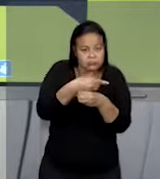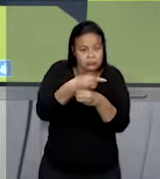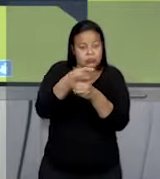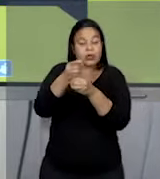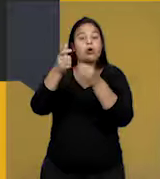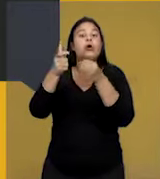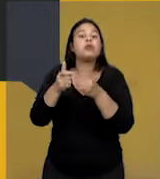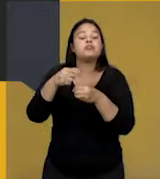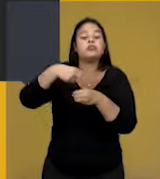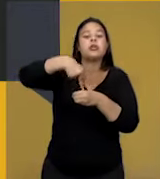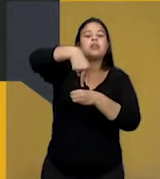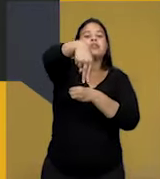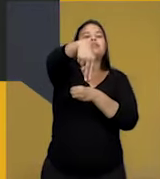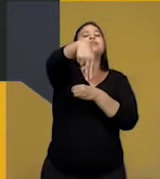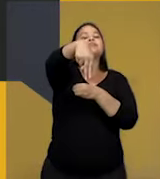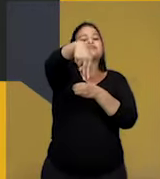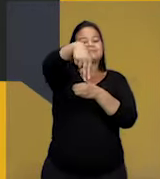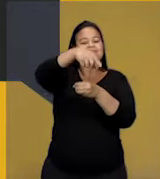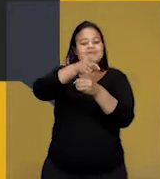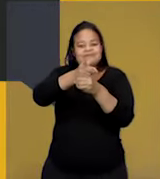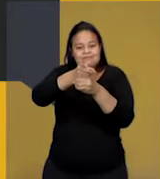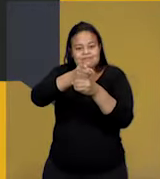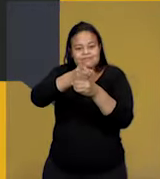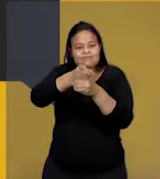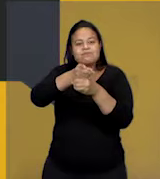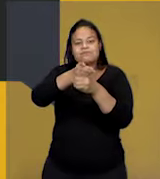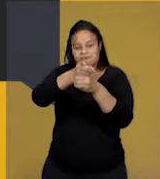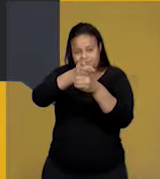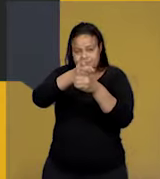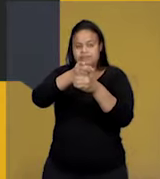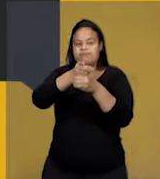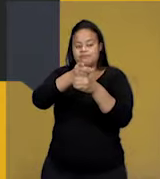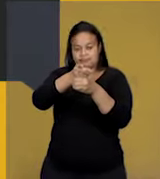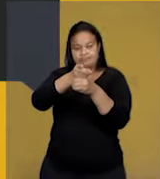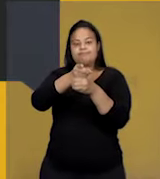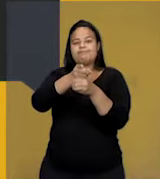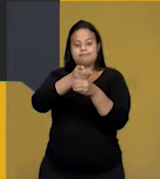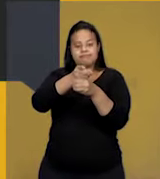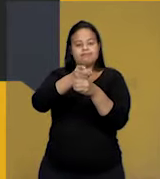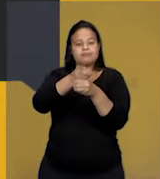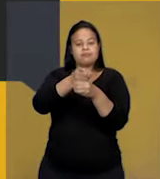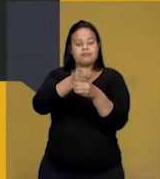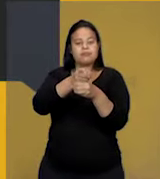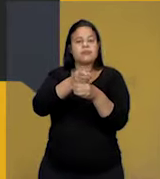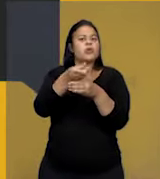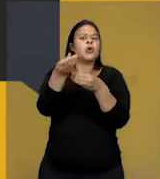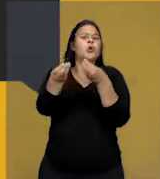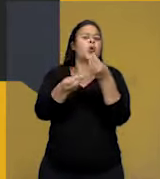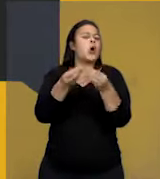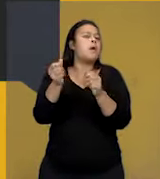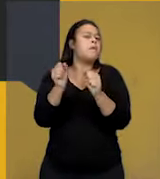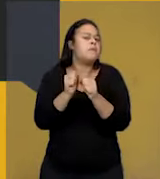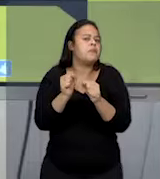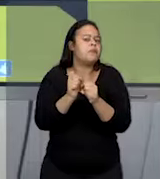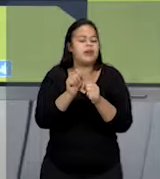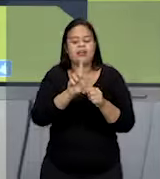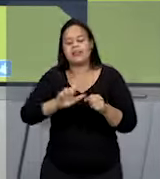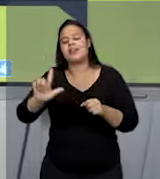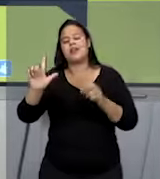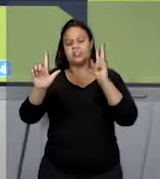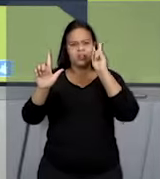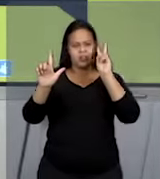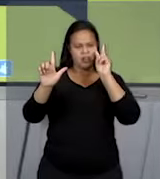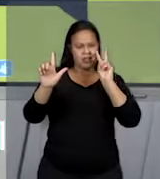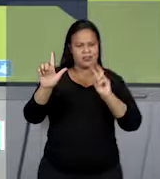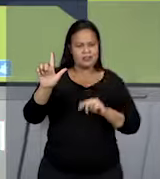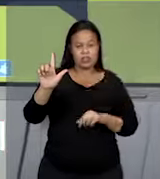norte. Então, a bússola aponta para o norte e aí, Como você fez com o leste lá na